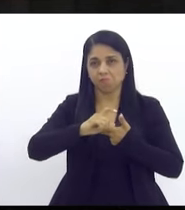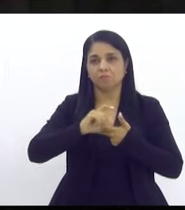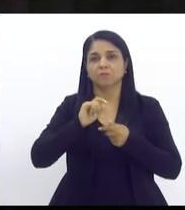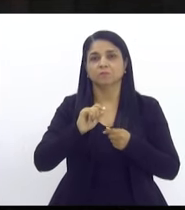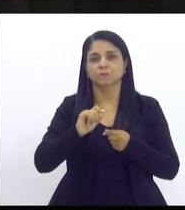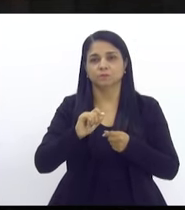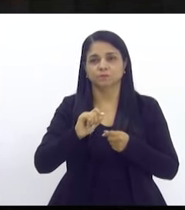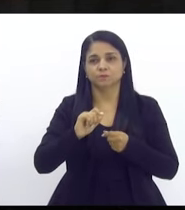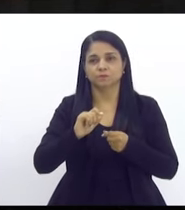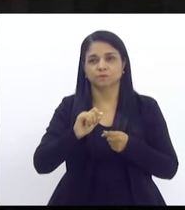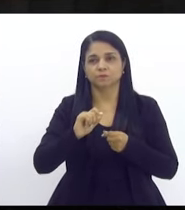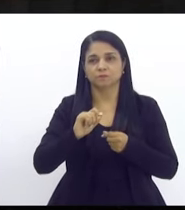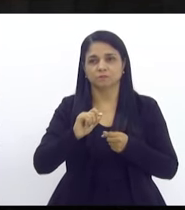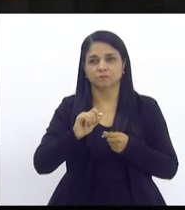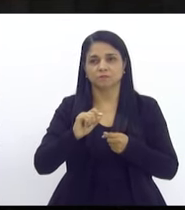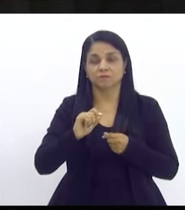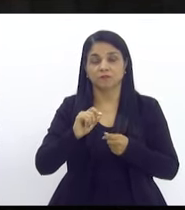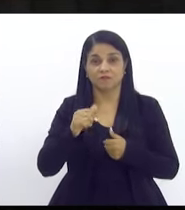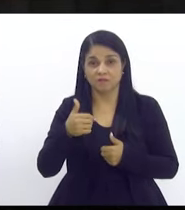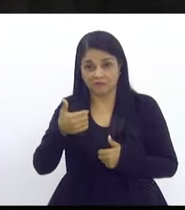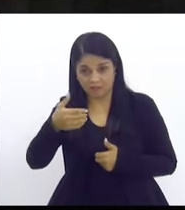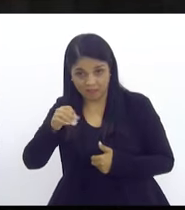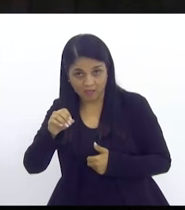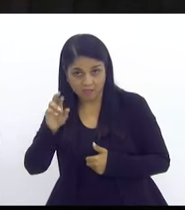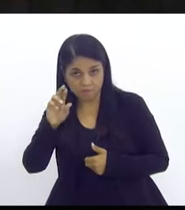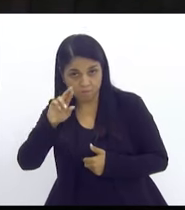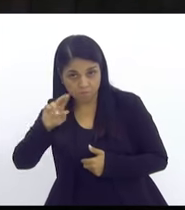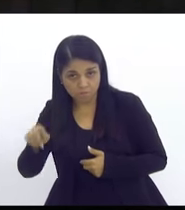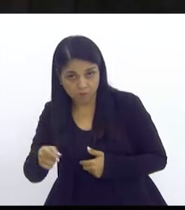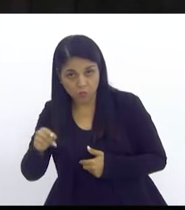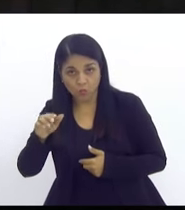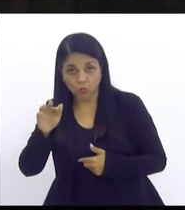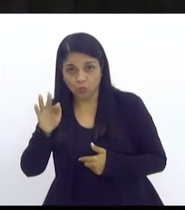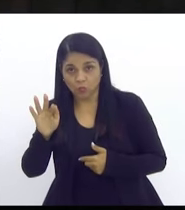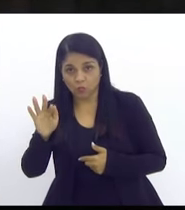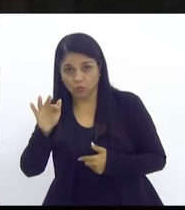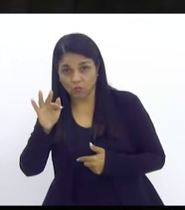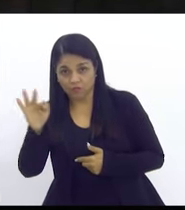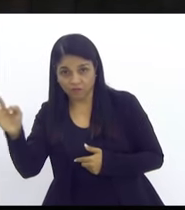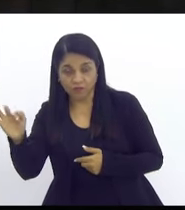de, em vez de ser 10 mil UFIR, passa a ser 2 mil